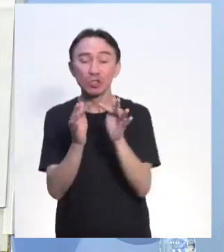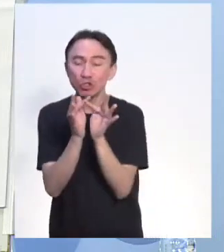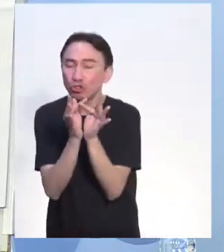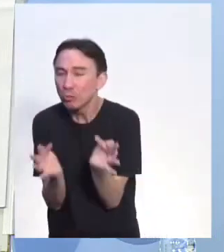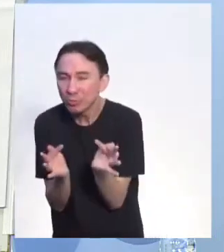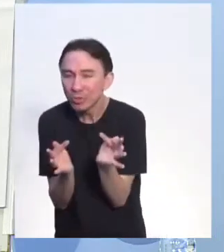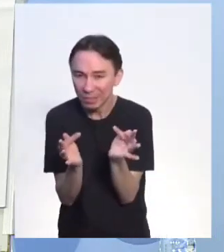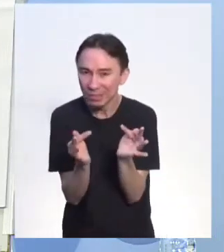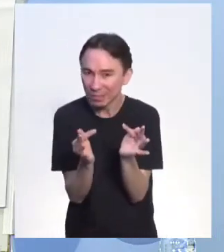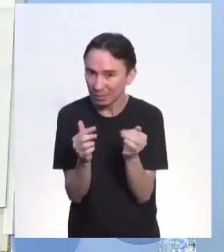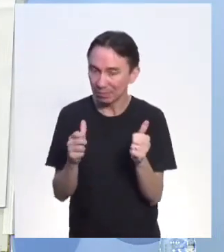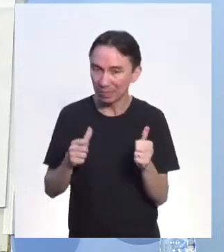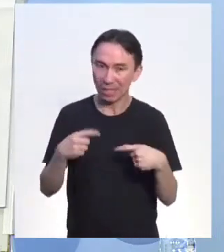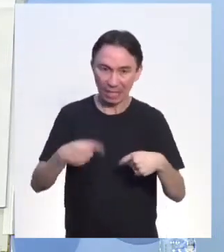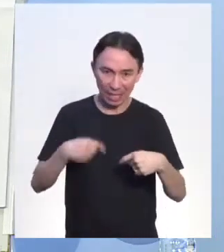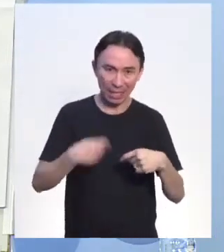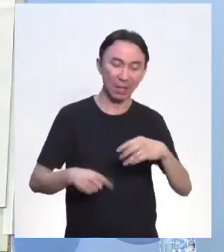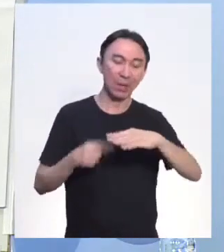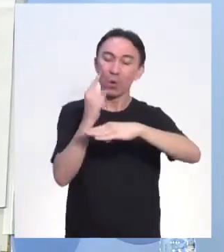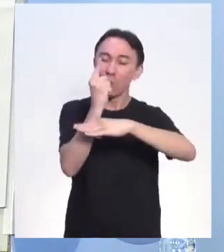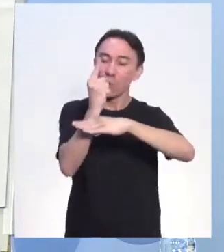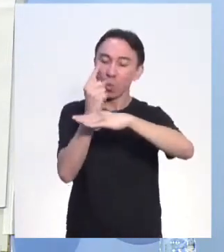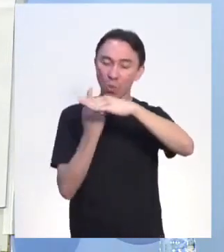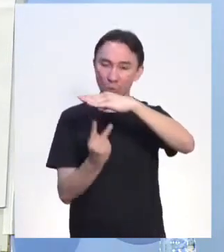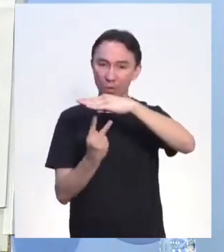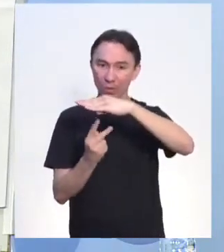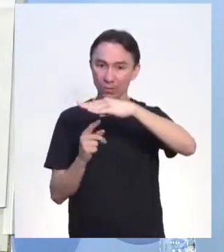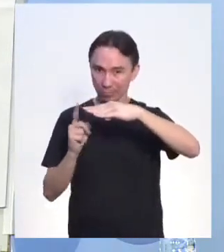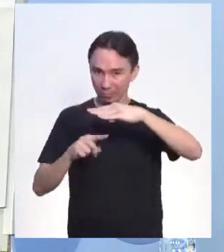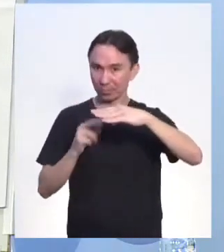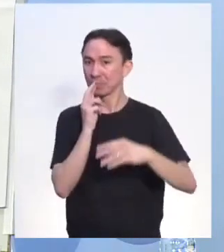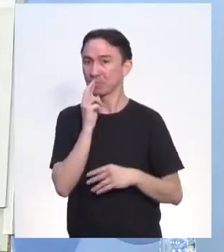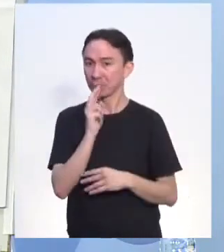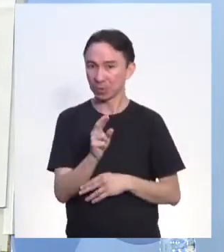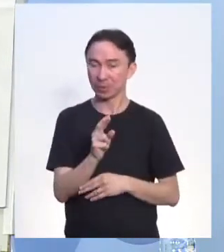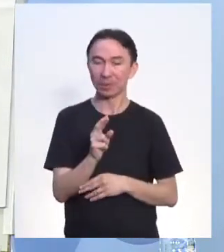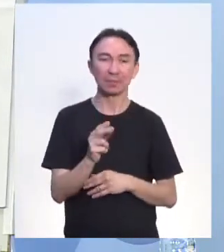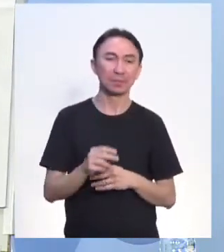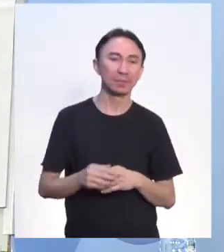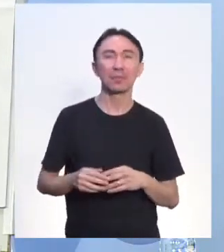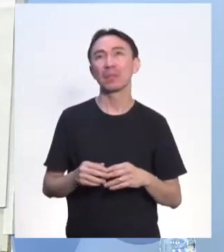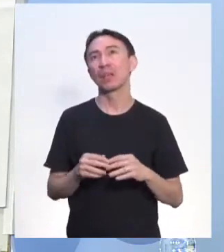para simplificar. Essa seria a resposta em fração. Ah, professora, mas também pode